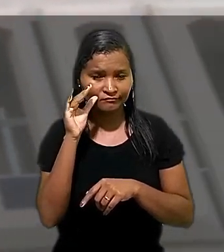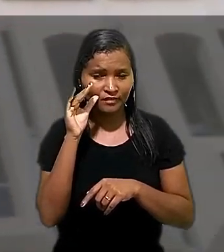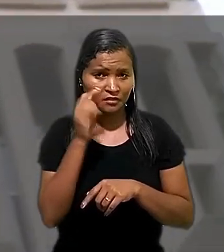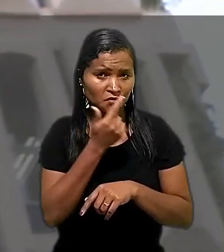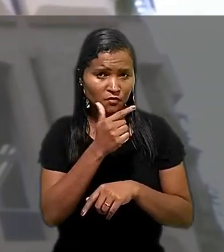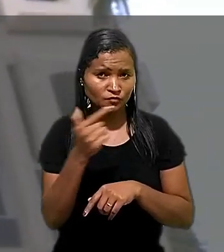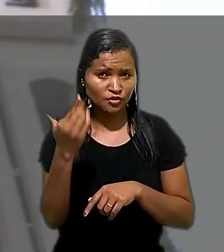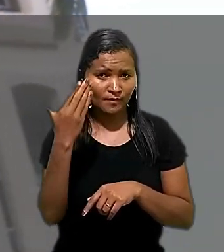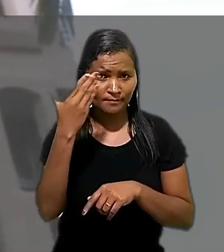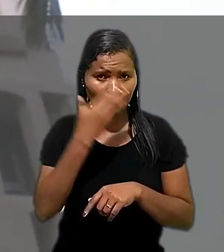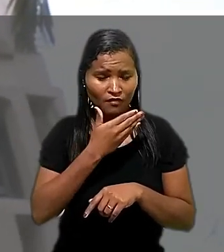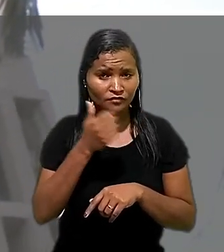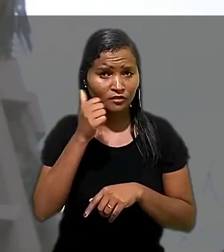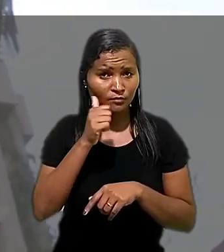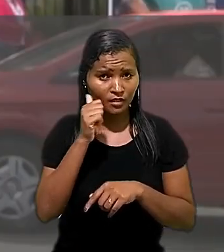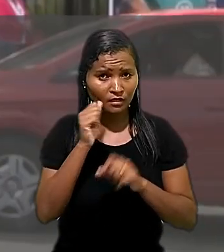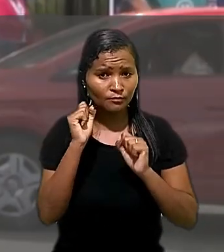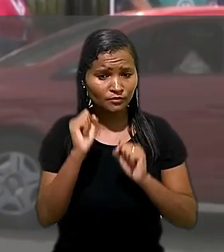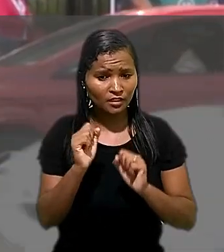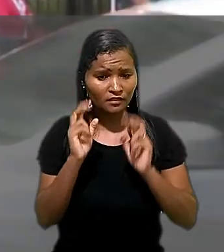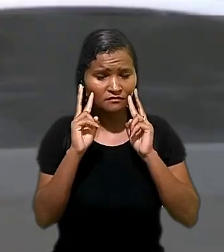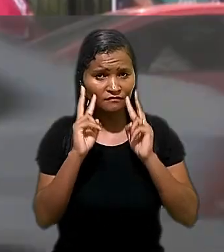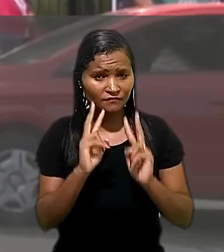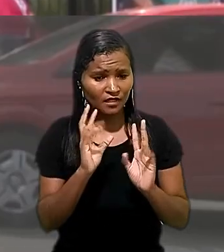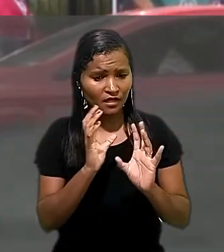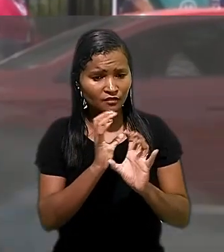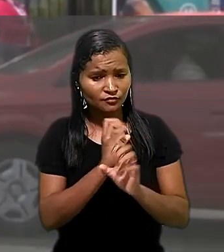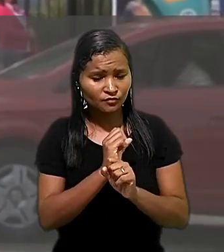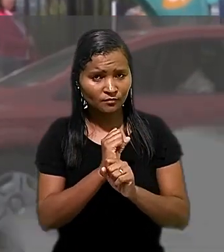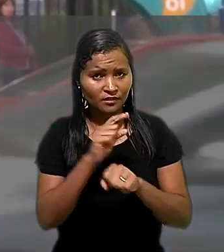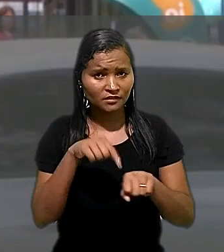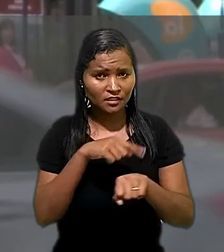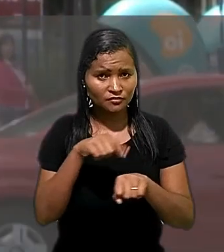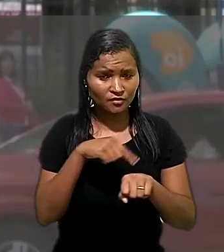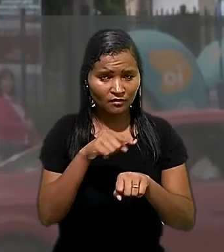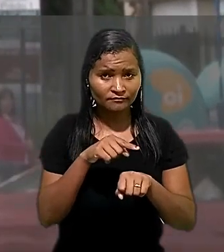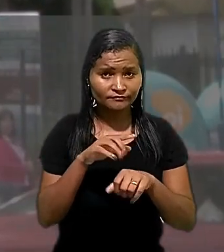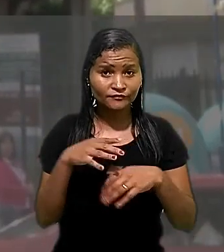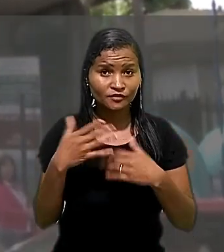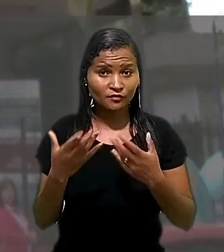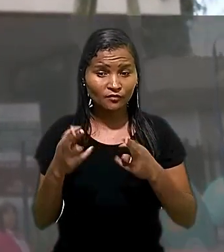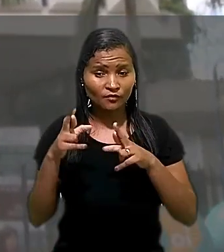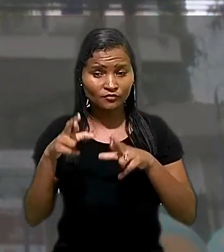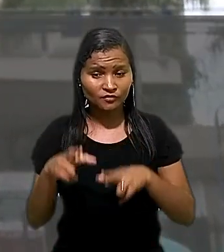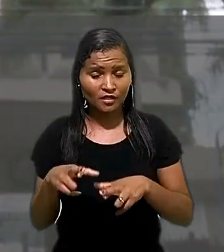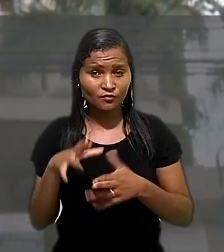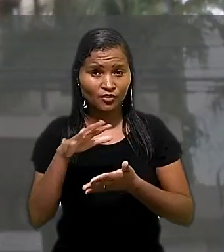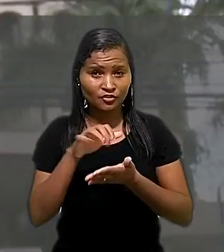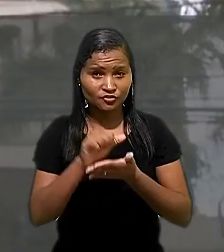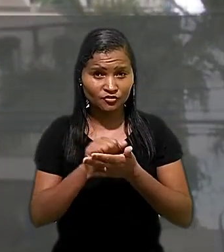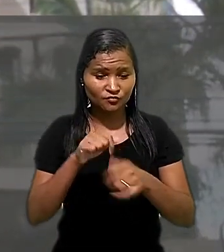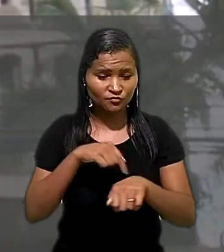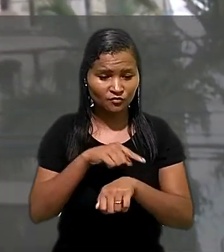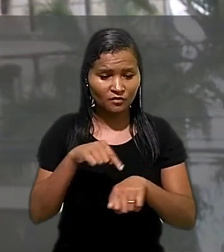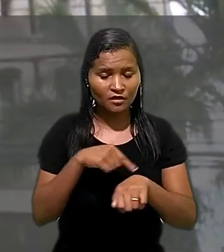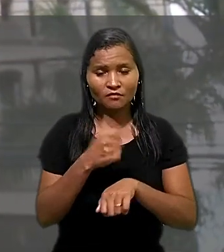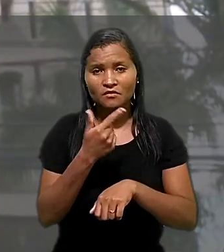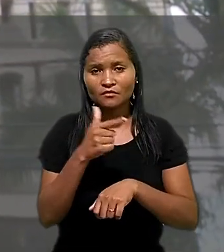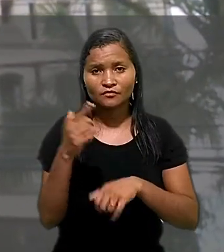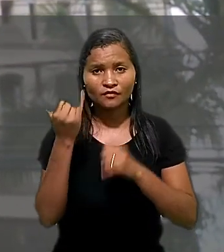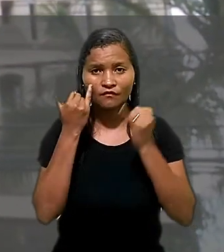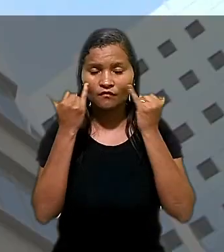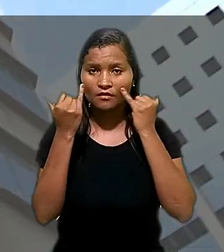havia prova de que ela pudesse verificar esse saldo. De acordo com o regional, os registros de horário não